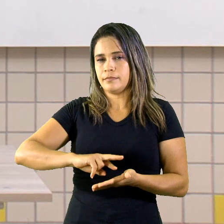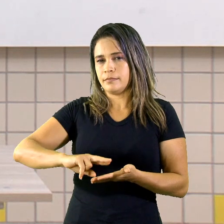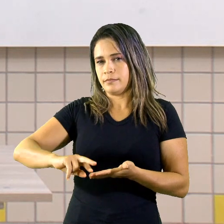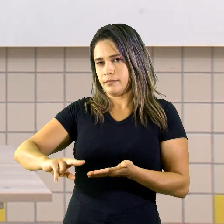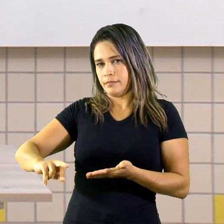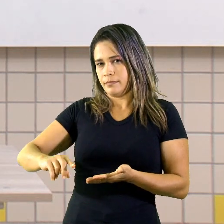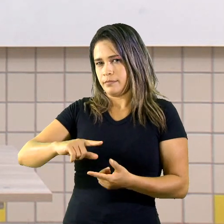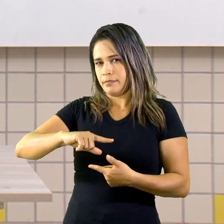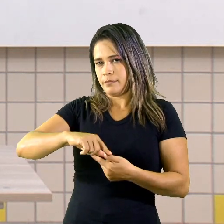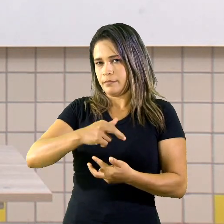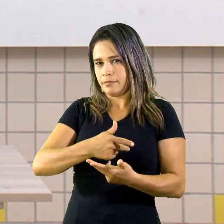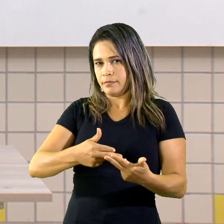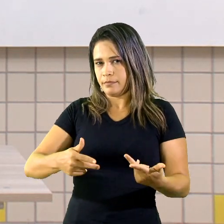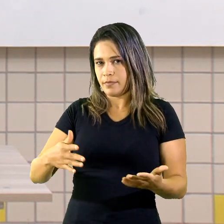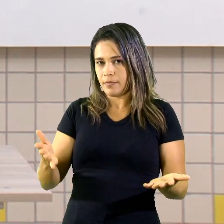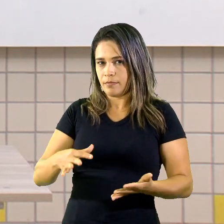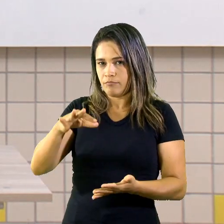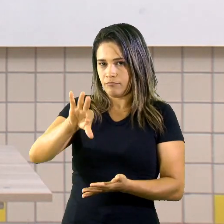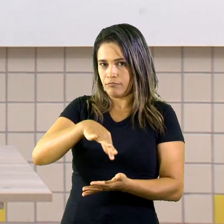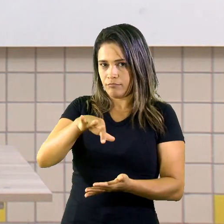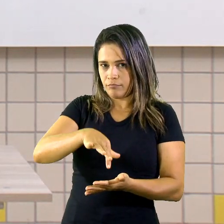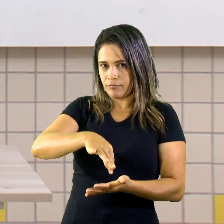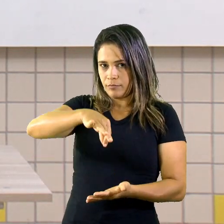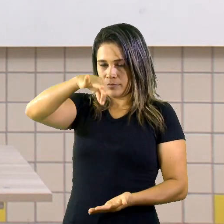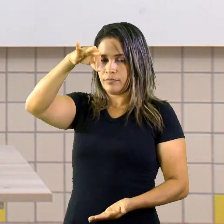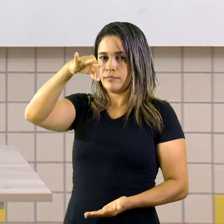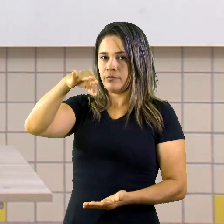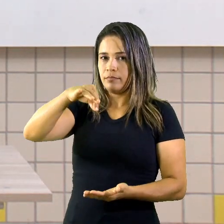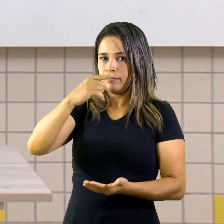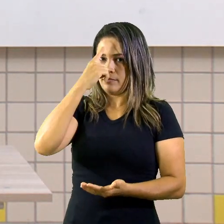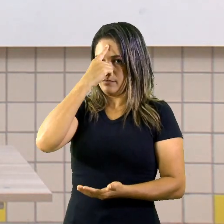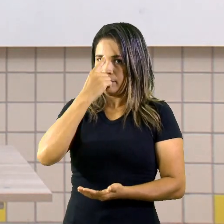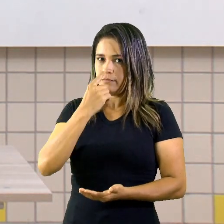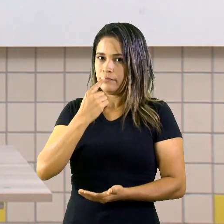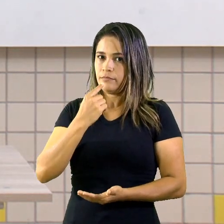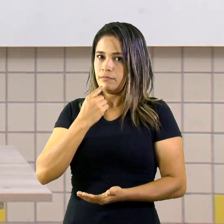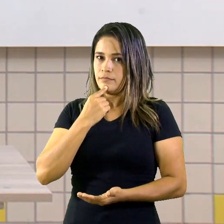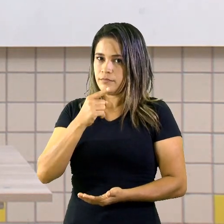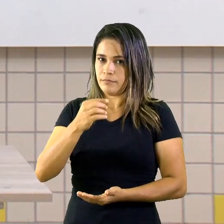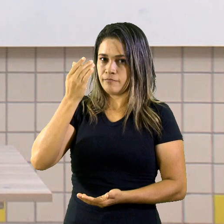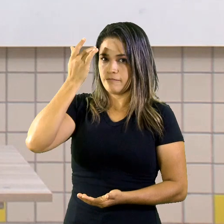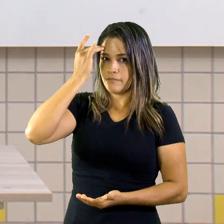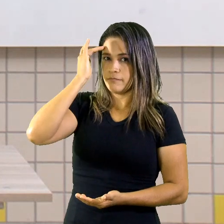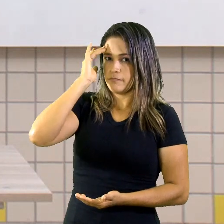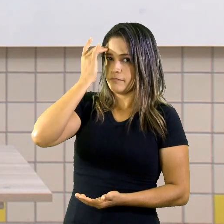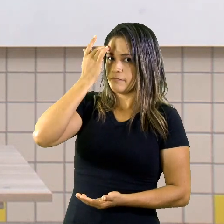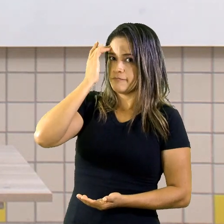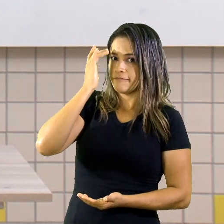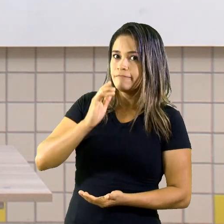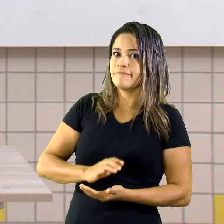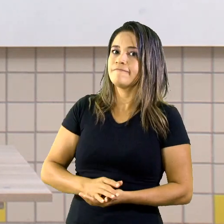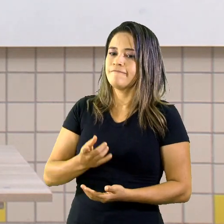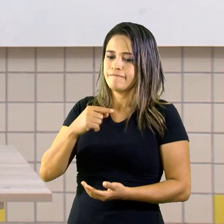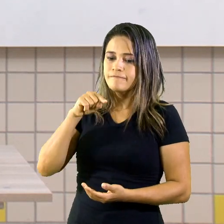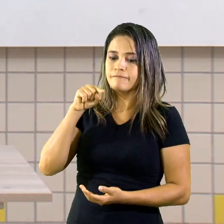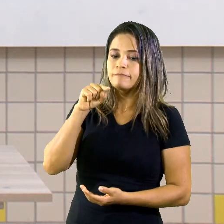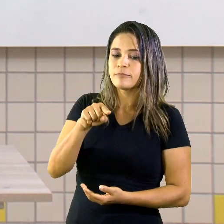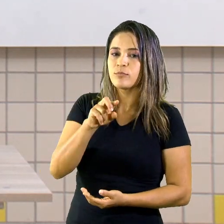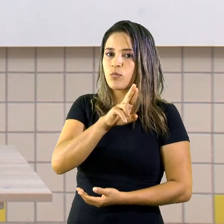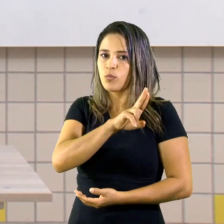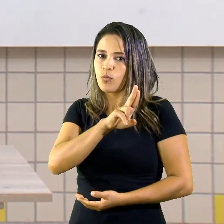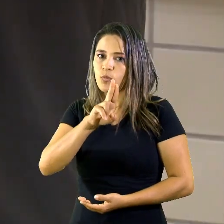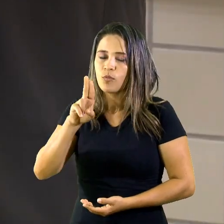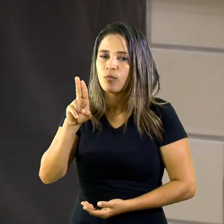E a gente vai sortear essas figuras, a gente vai ter que entender, vai ter que apontar o